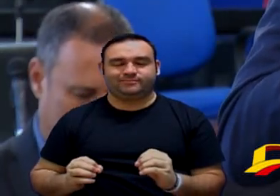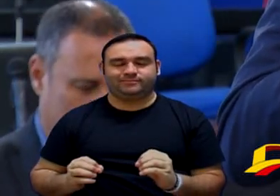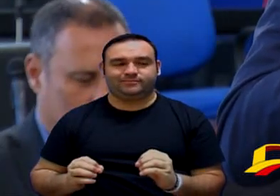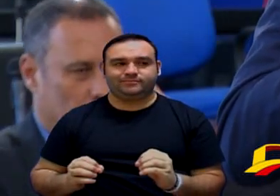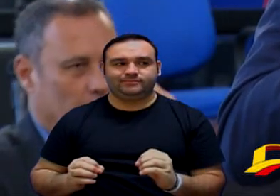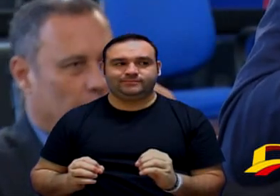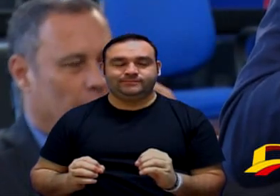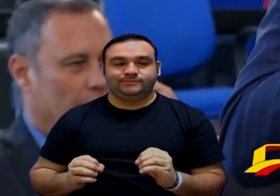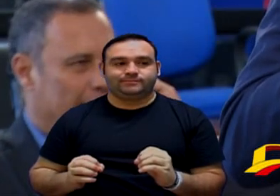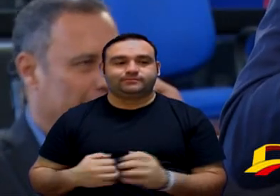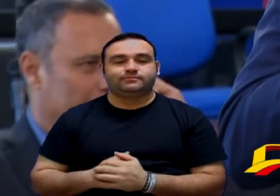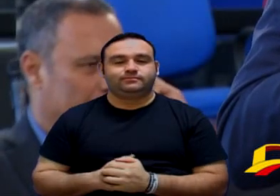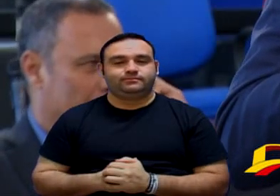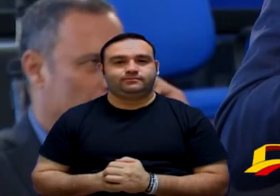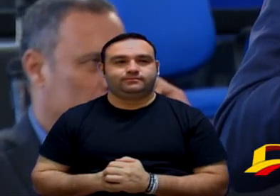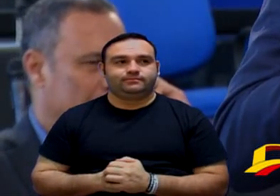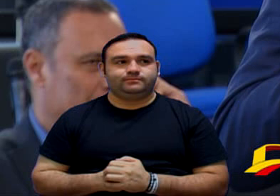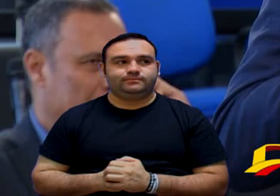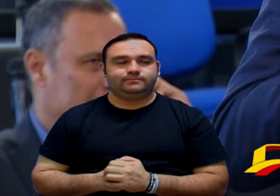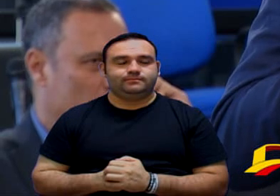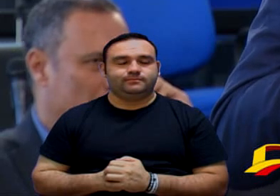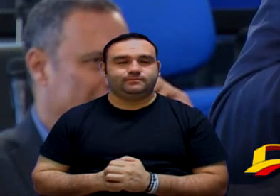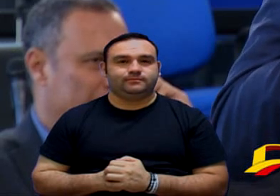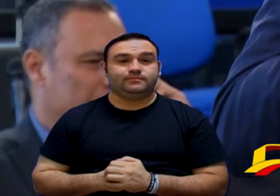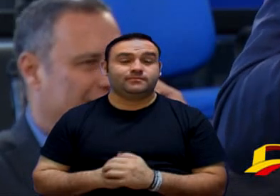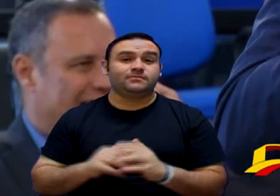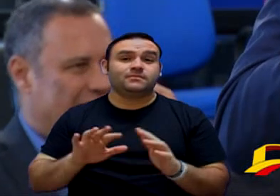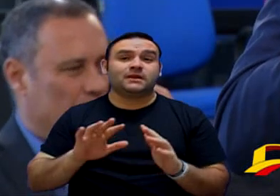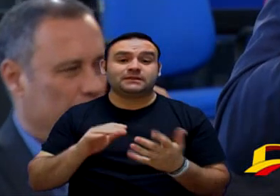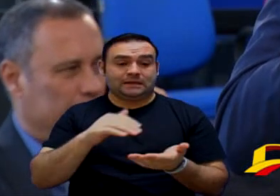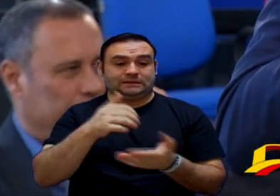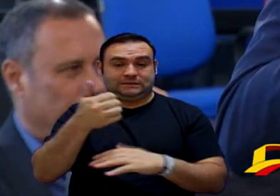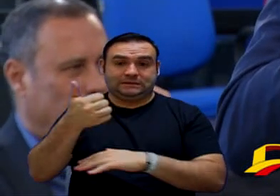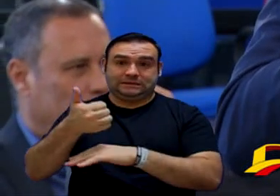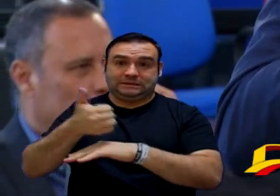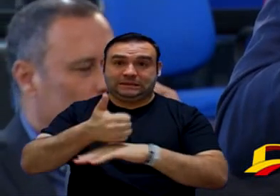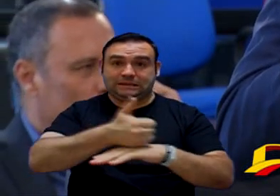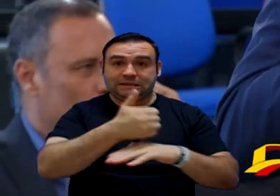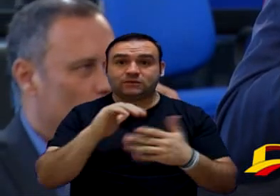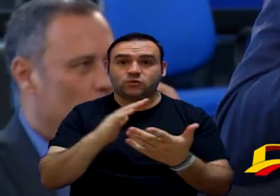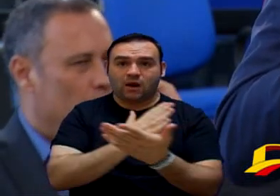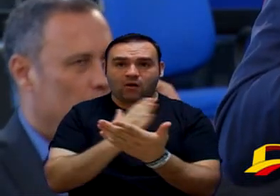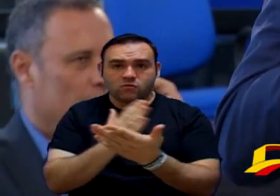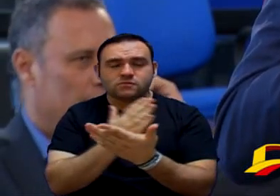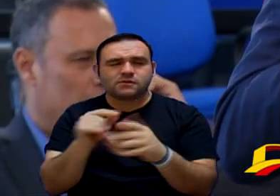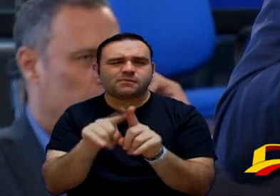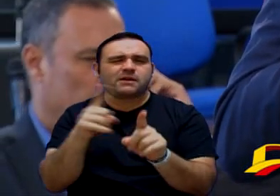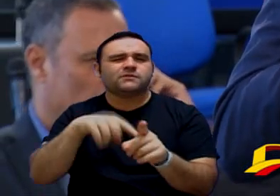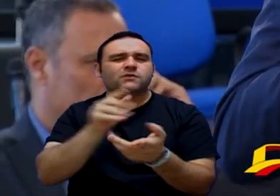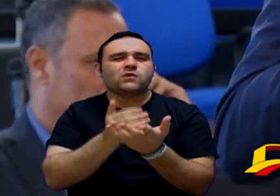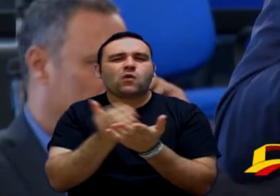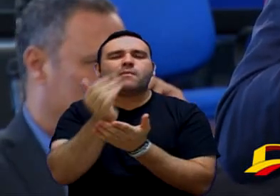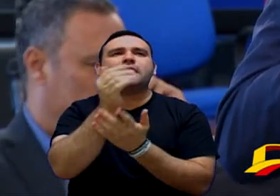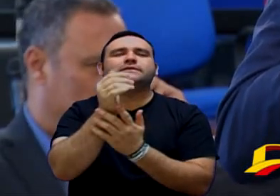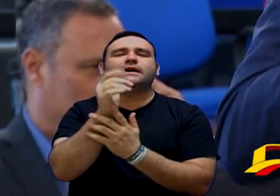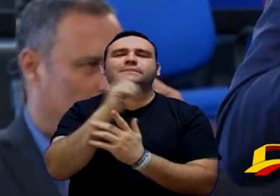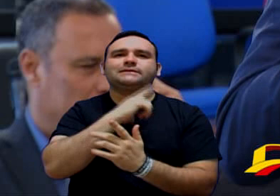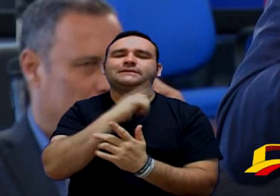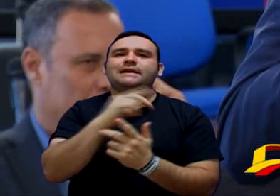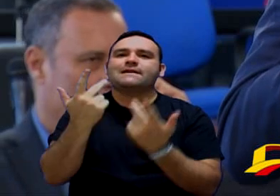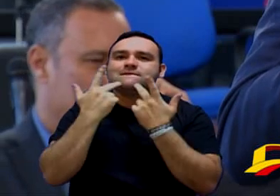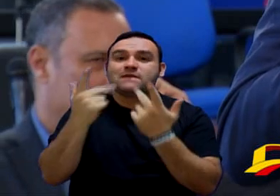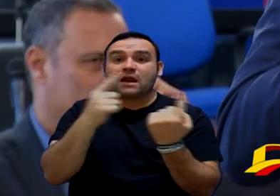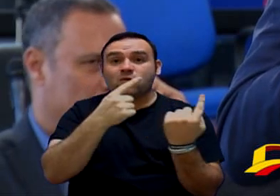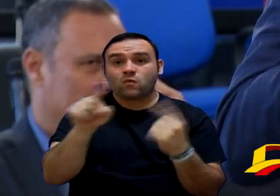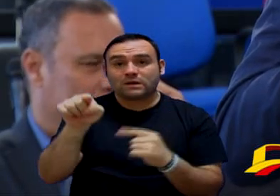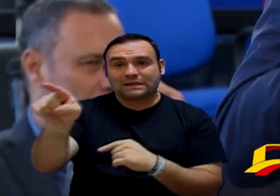nossa a nossa pergunta mas secretários aí aí quando a gente começa a bater falar